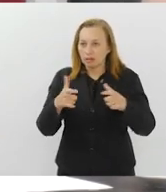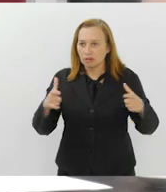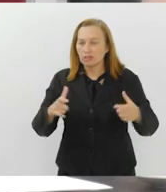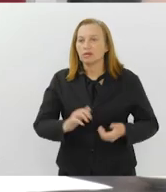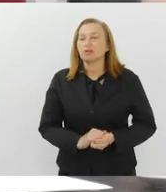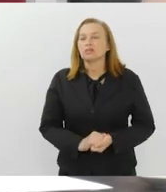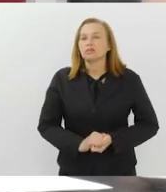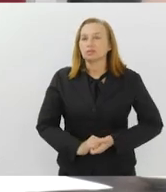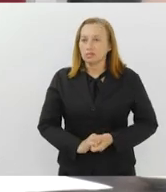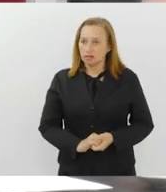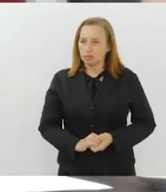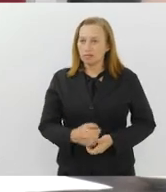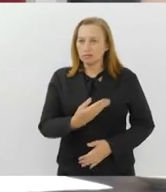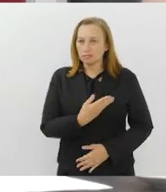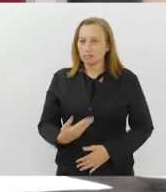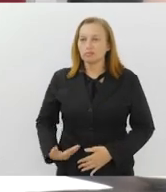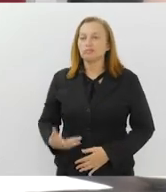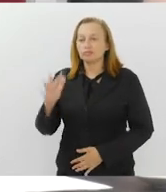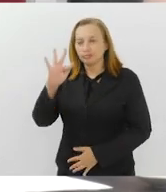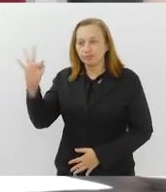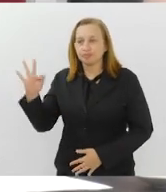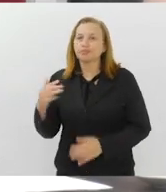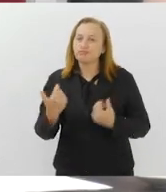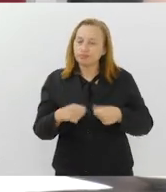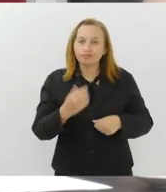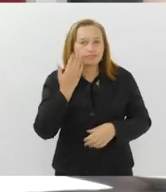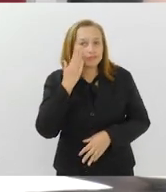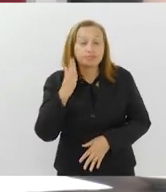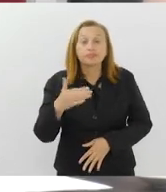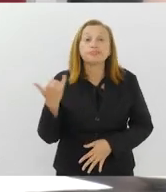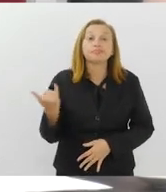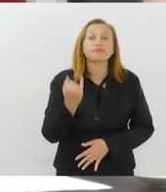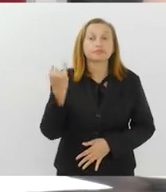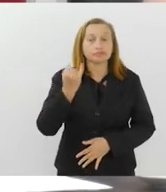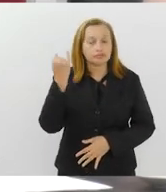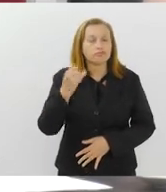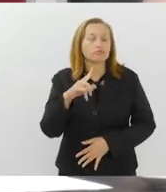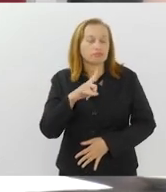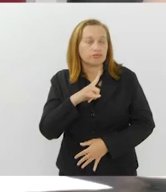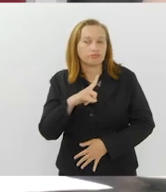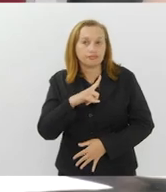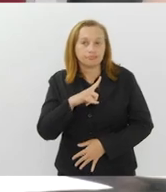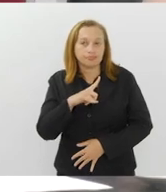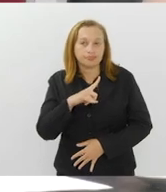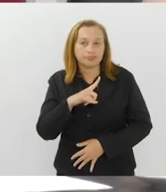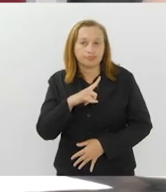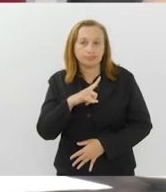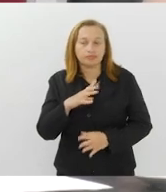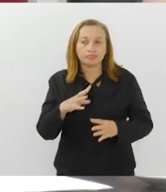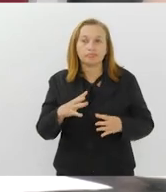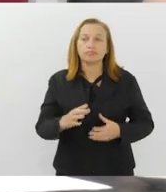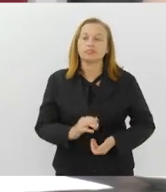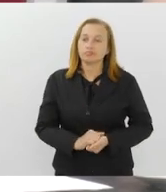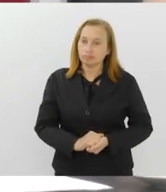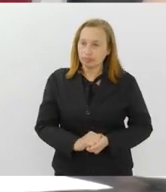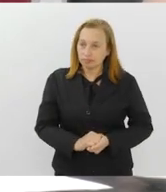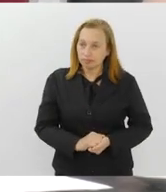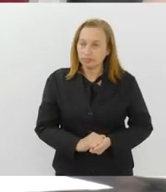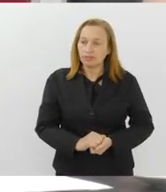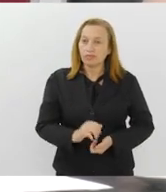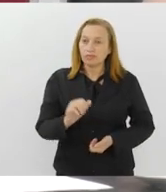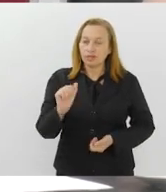é que o governo federal precisa entender a importância de ter esse equipamento, que é a